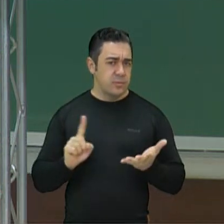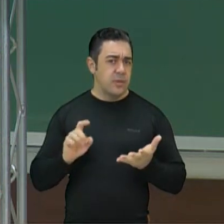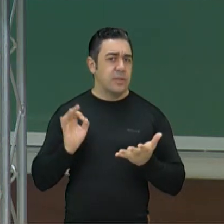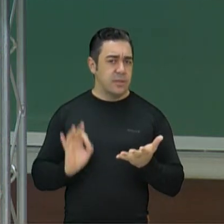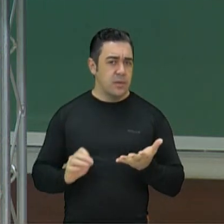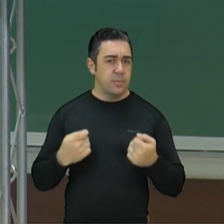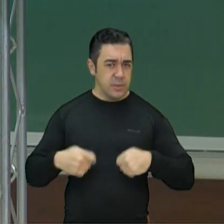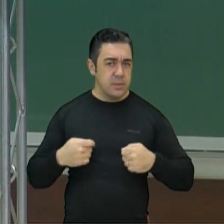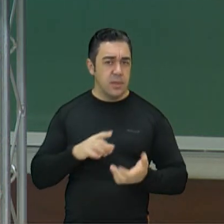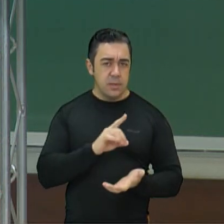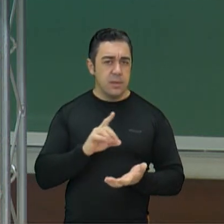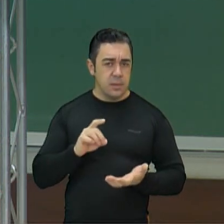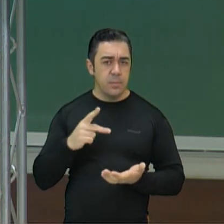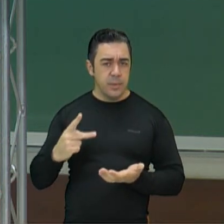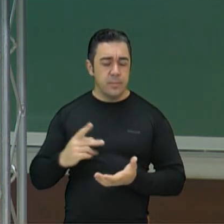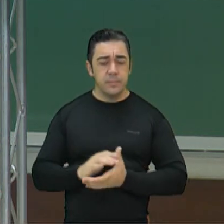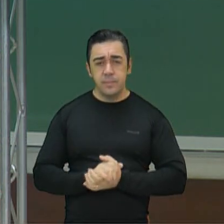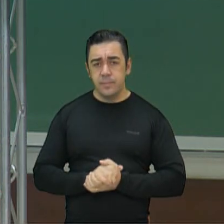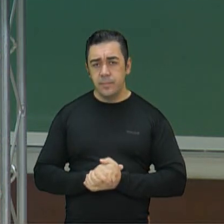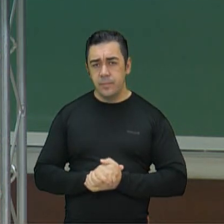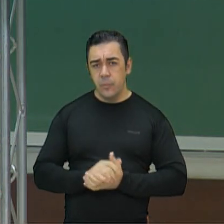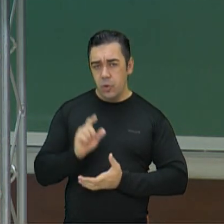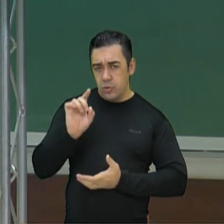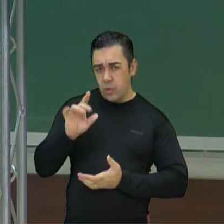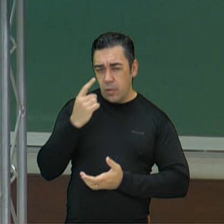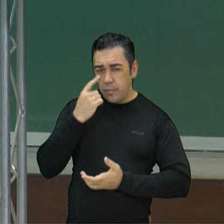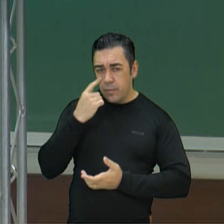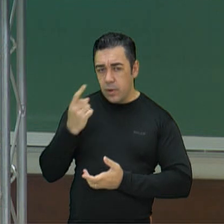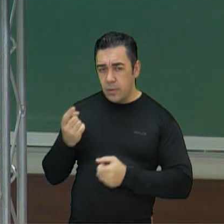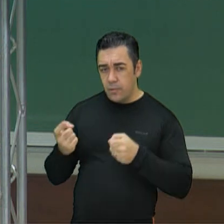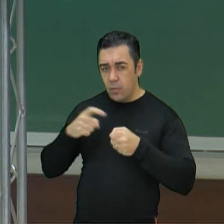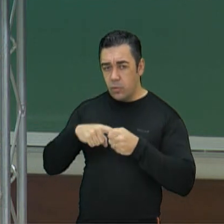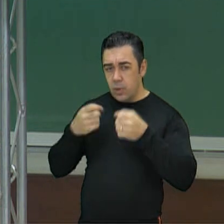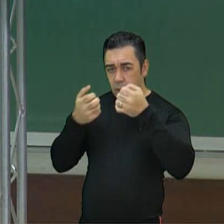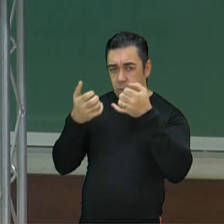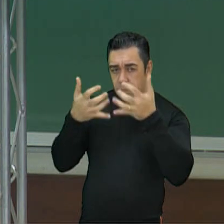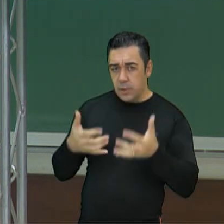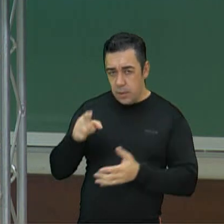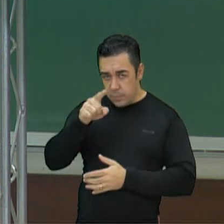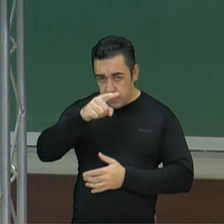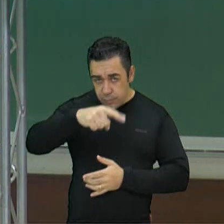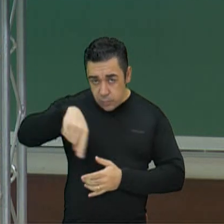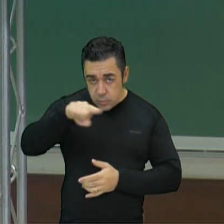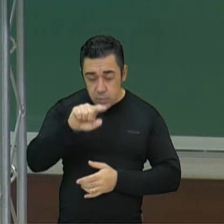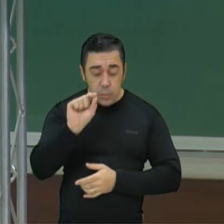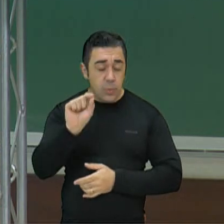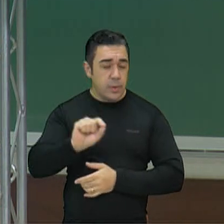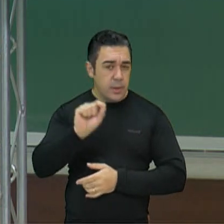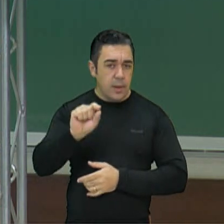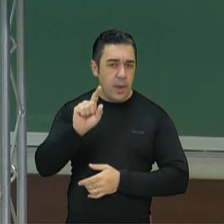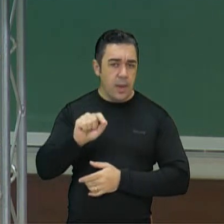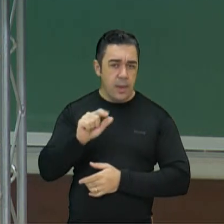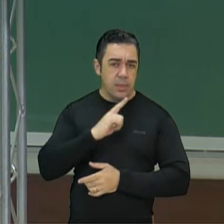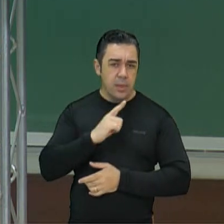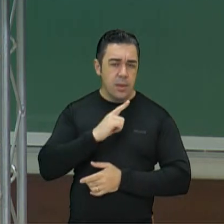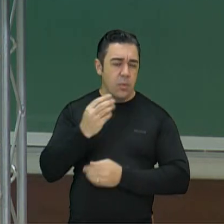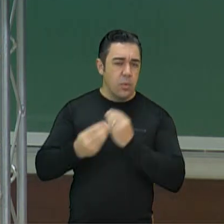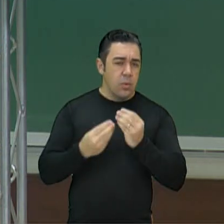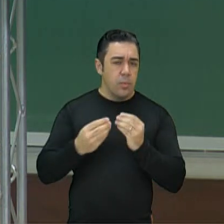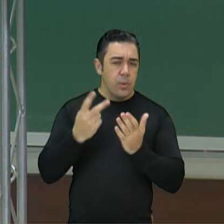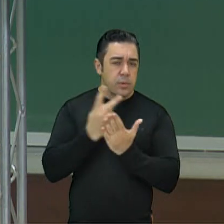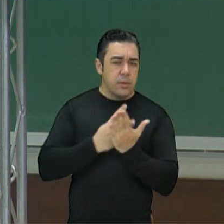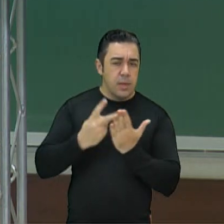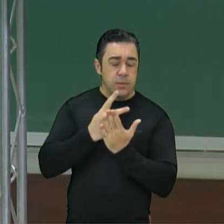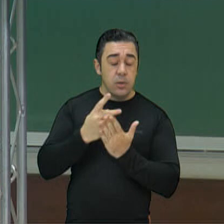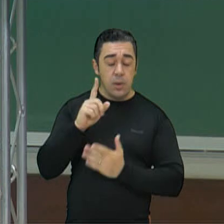tensão. Tá? Então, só voltando aqui, pessoal, que eu ia comentar a respeito da malha, né? Nos circuitos